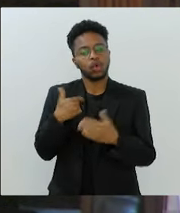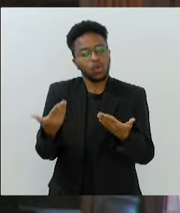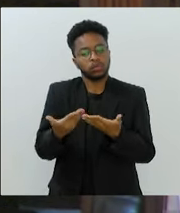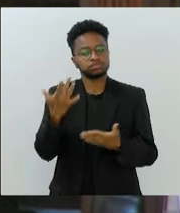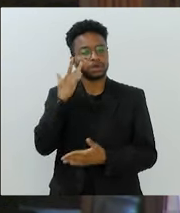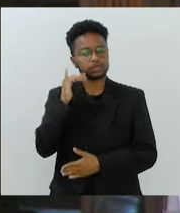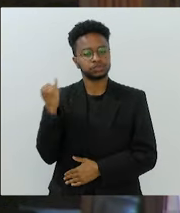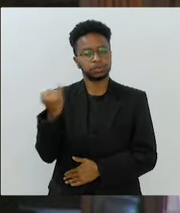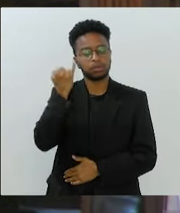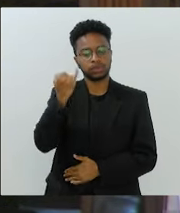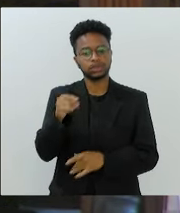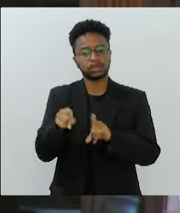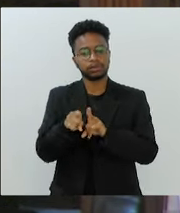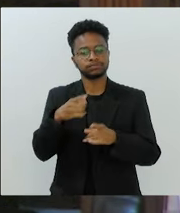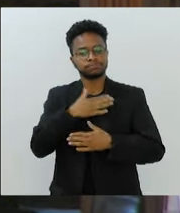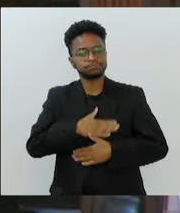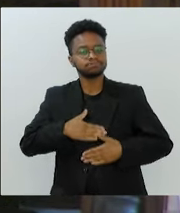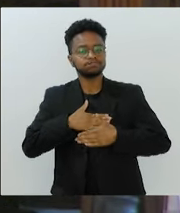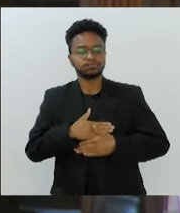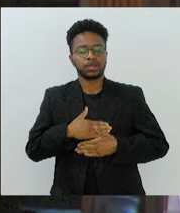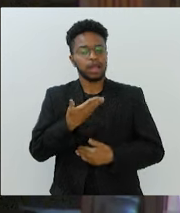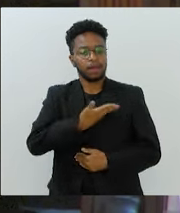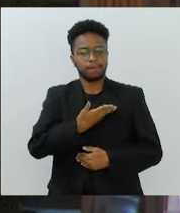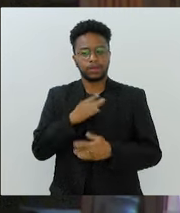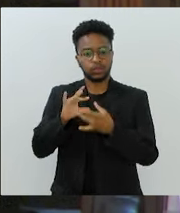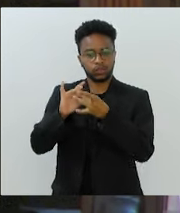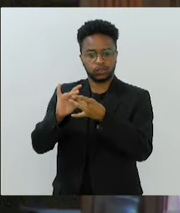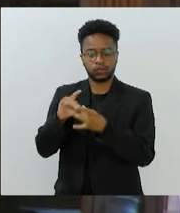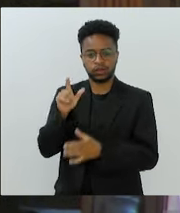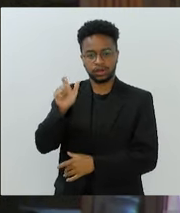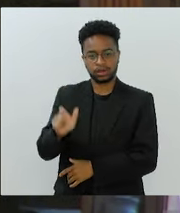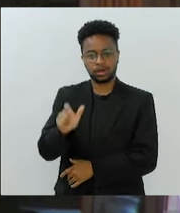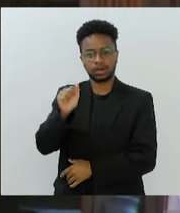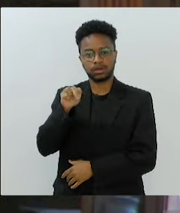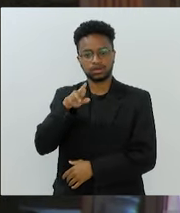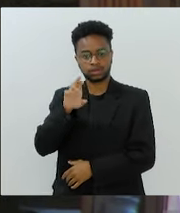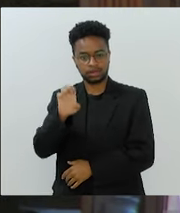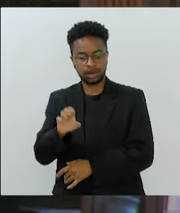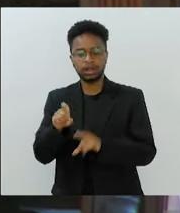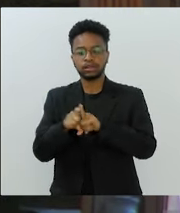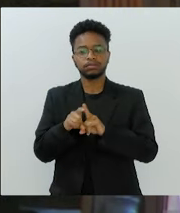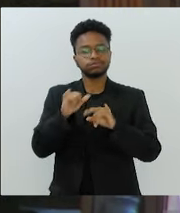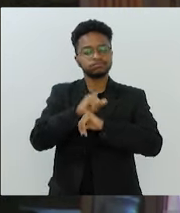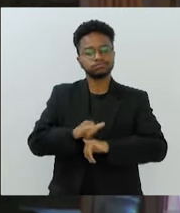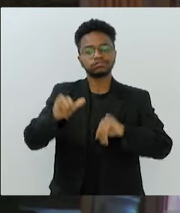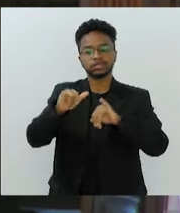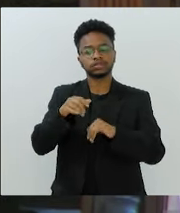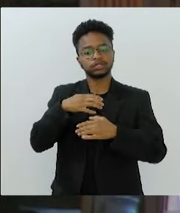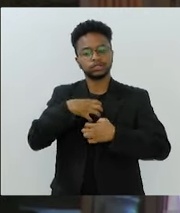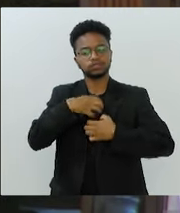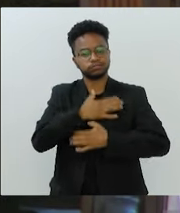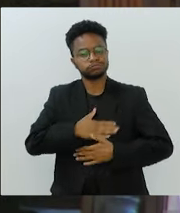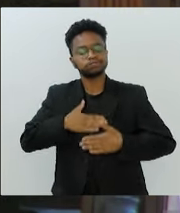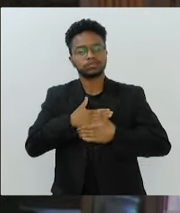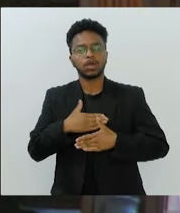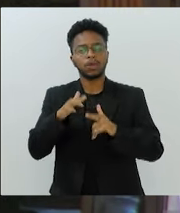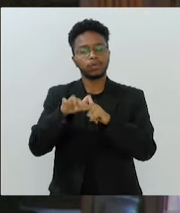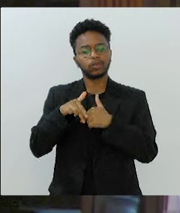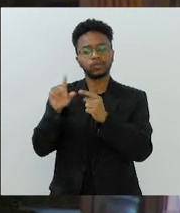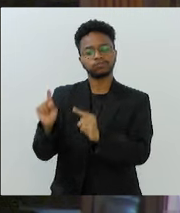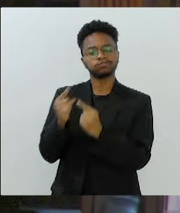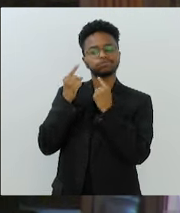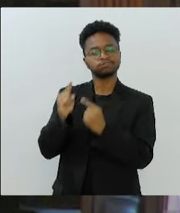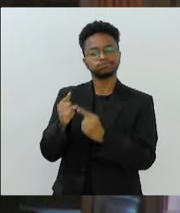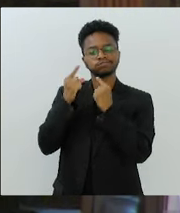e tenho um prazer imenso de ser teu amigo, André, e dizer que é uma honra muito grande ter sido provocado por você